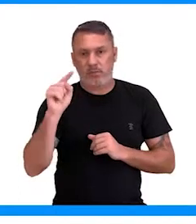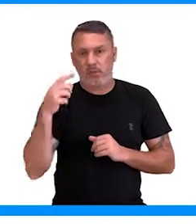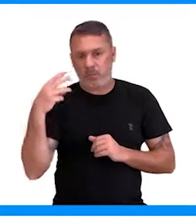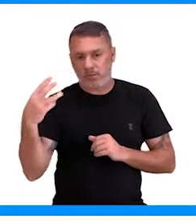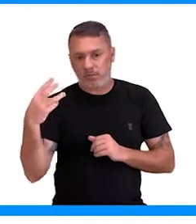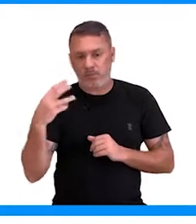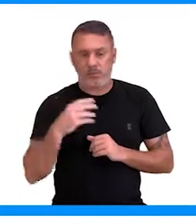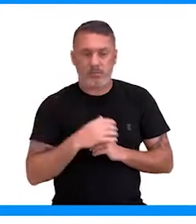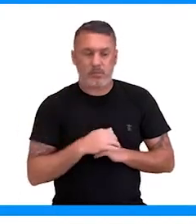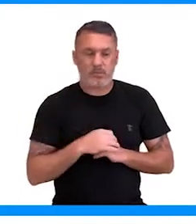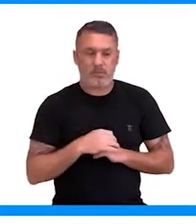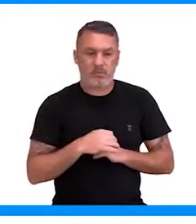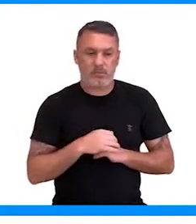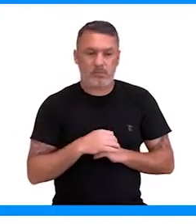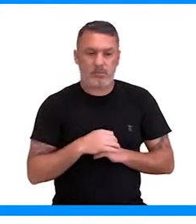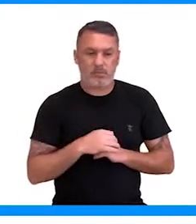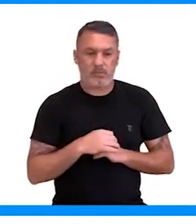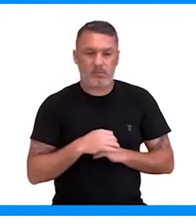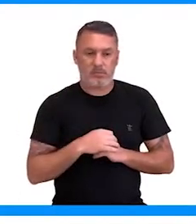3.